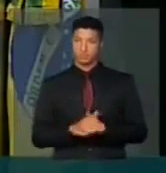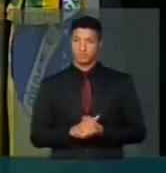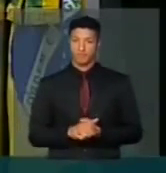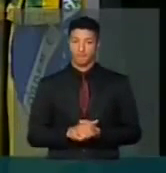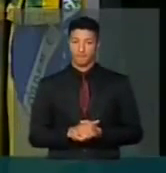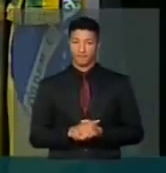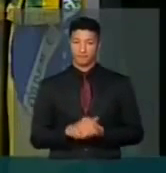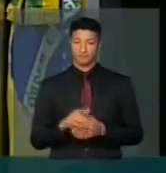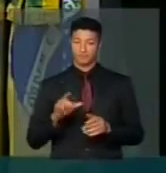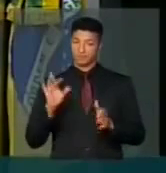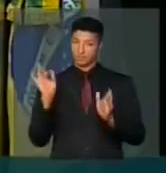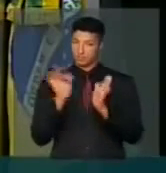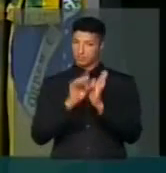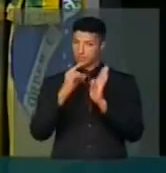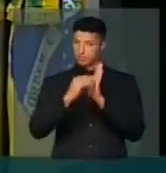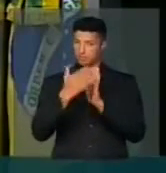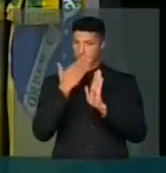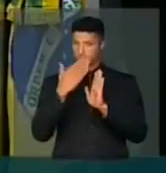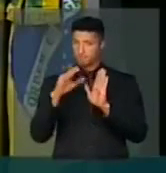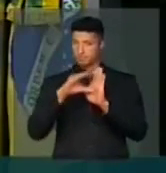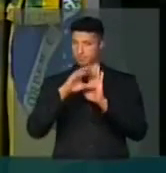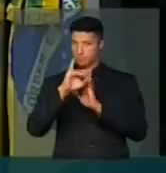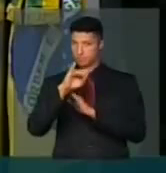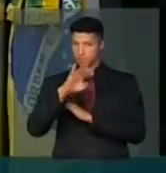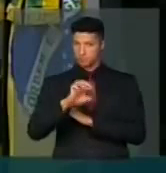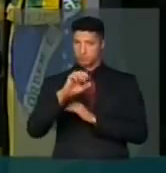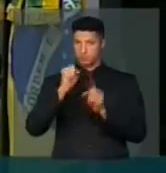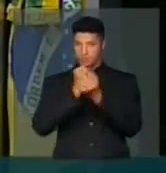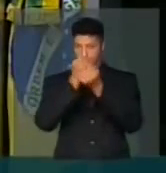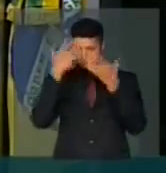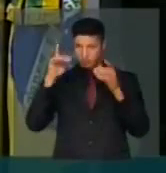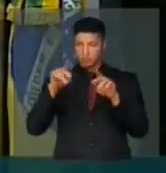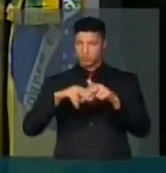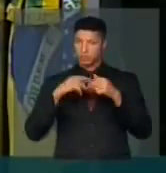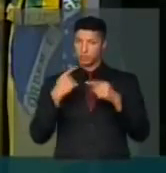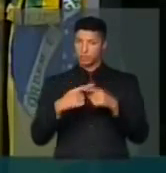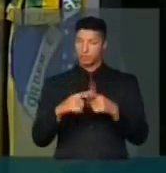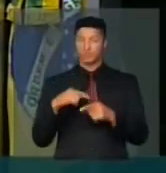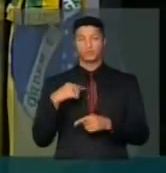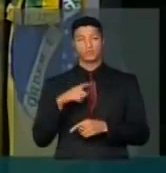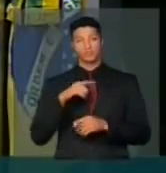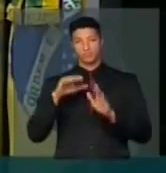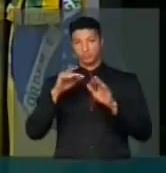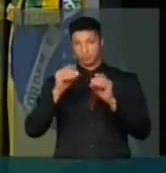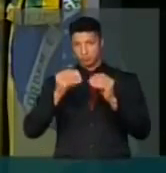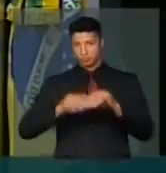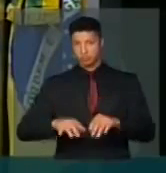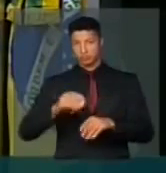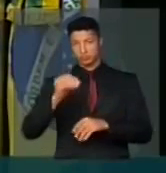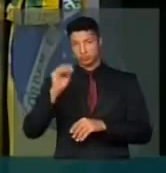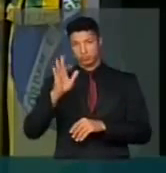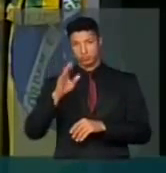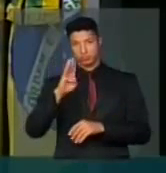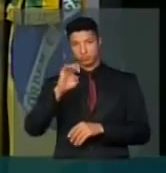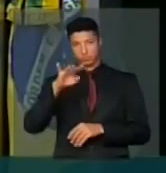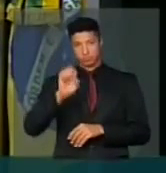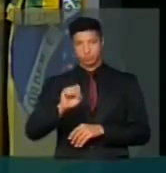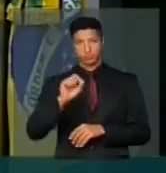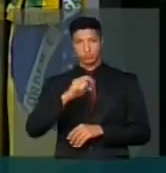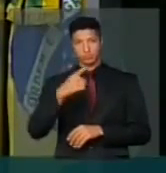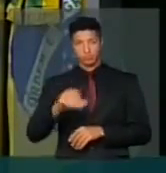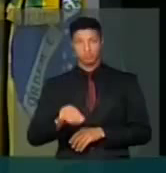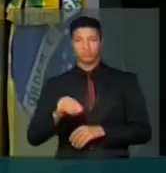a definição, a tipificação do crime de terrorismo, porque ele fere bens que